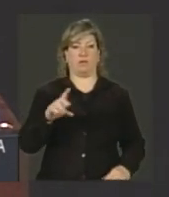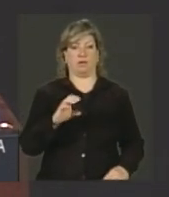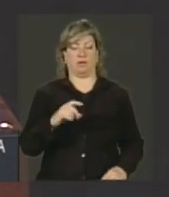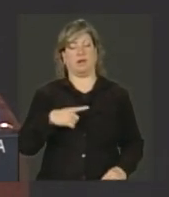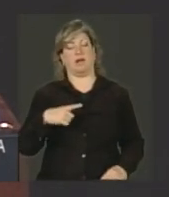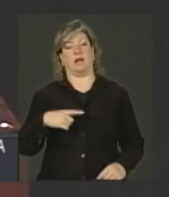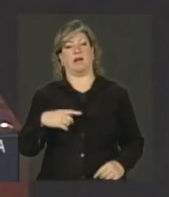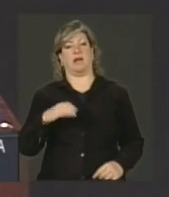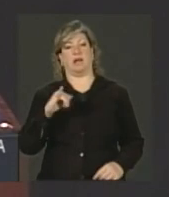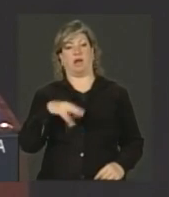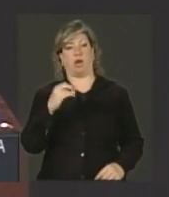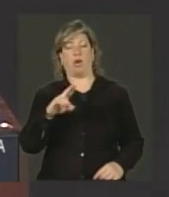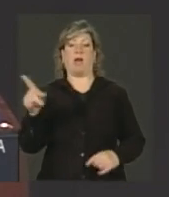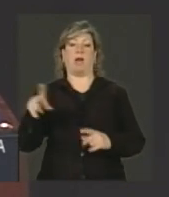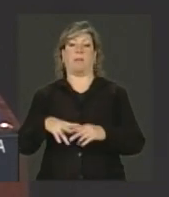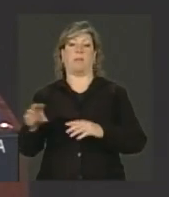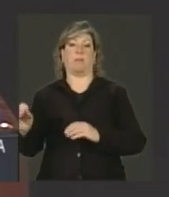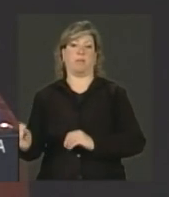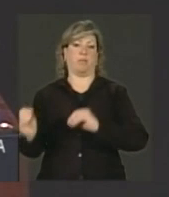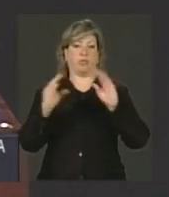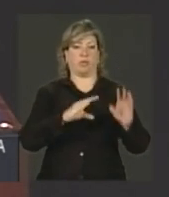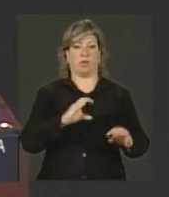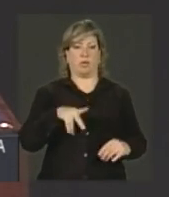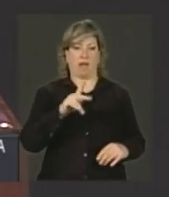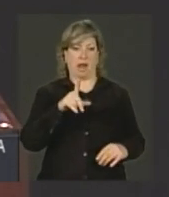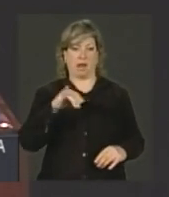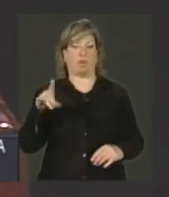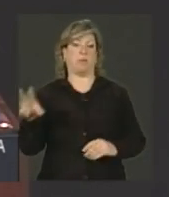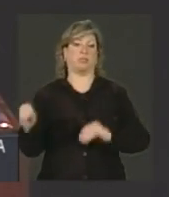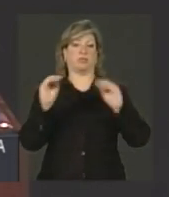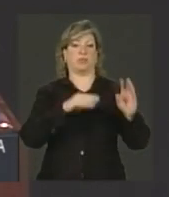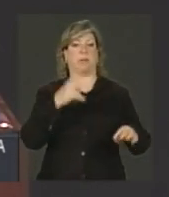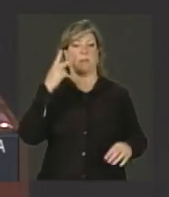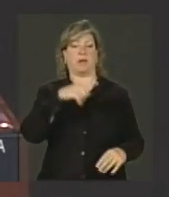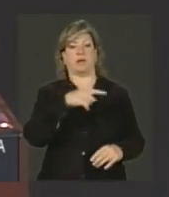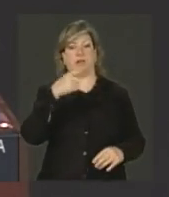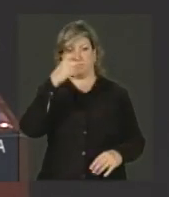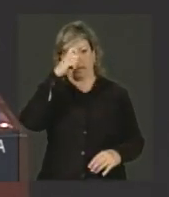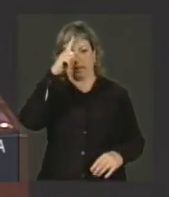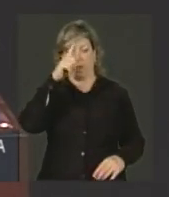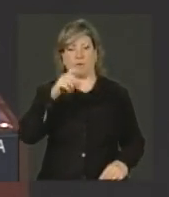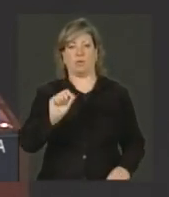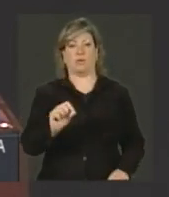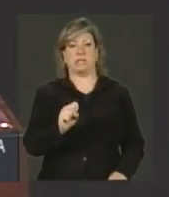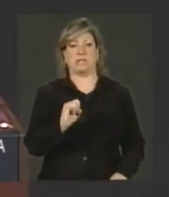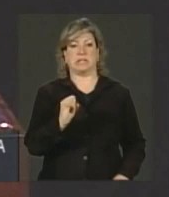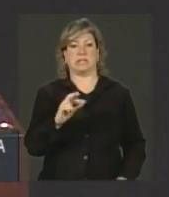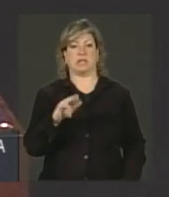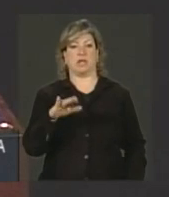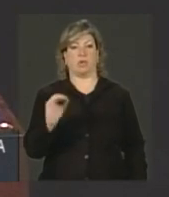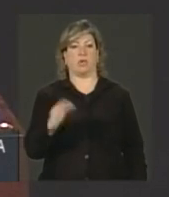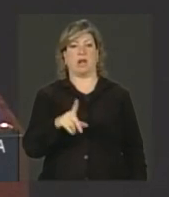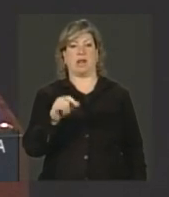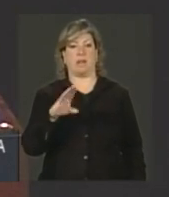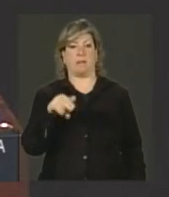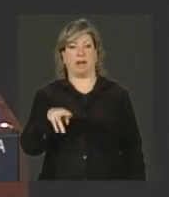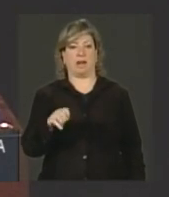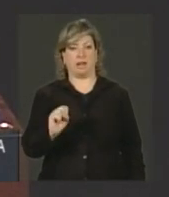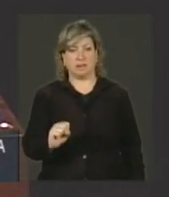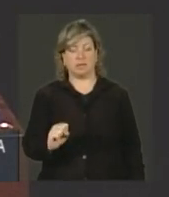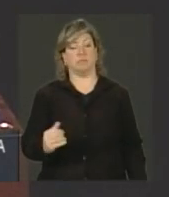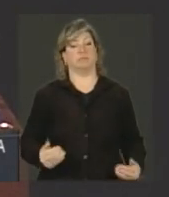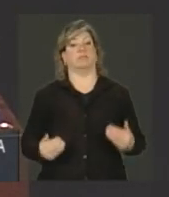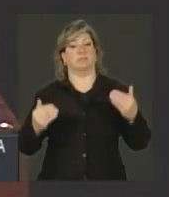Sírio-Libanês e lá desenvolver o Centro de Cardiologia. Grande passo para transformar essa